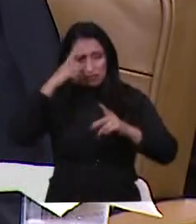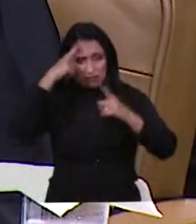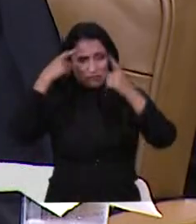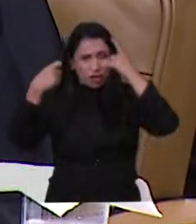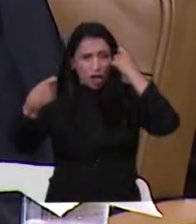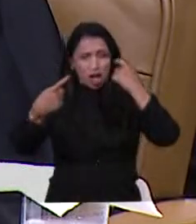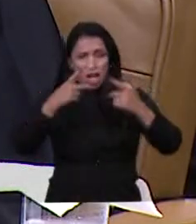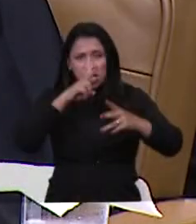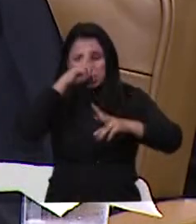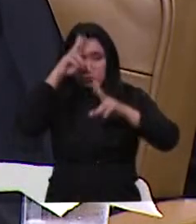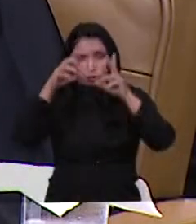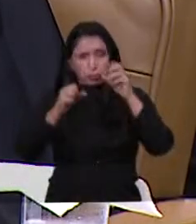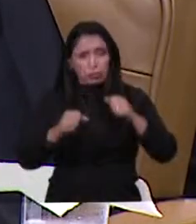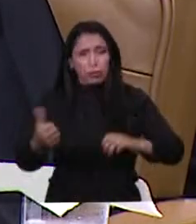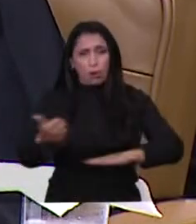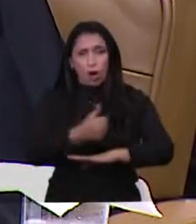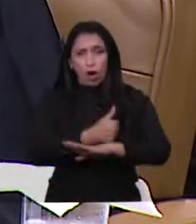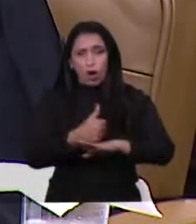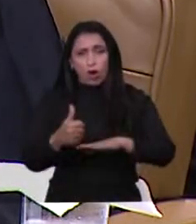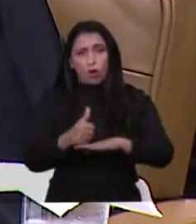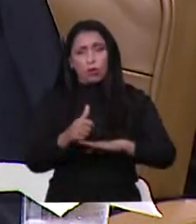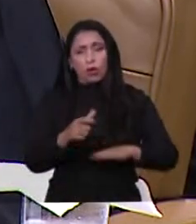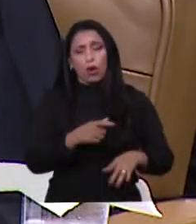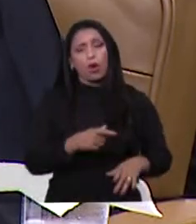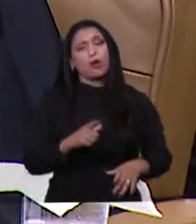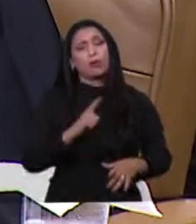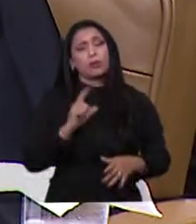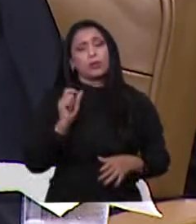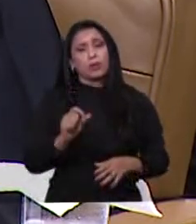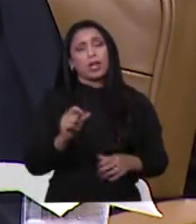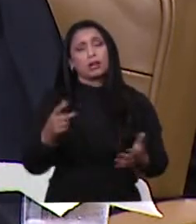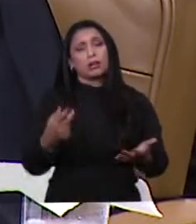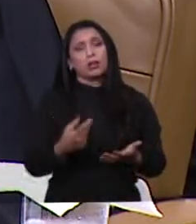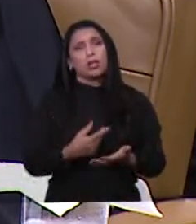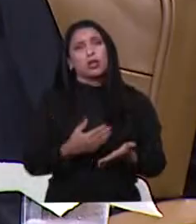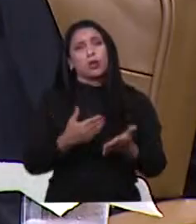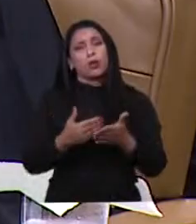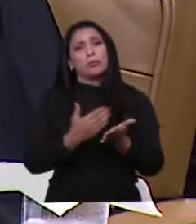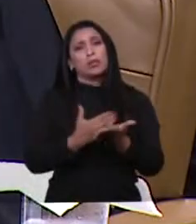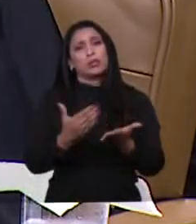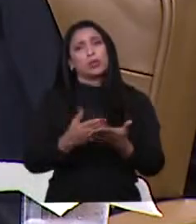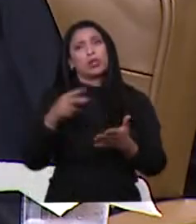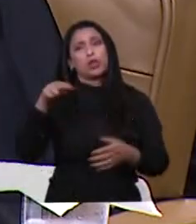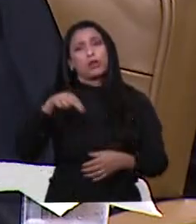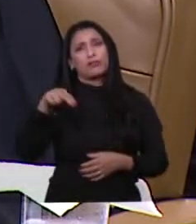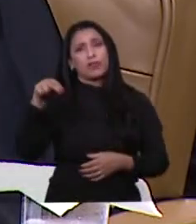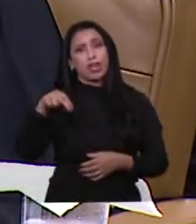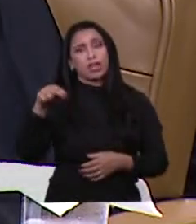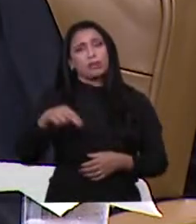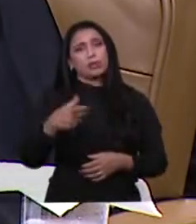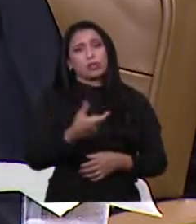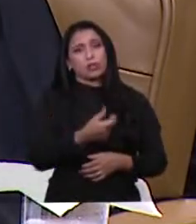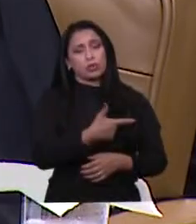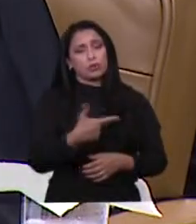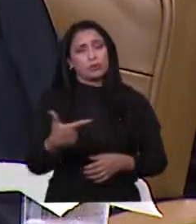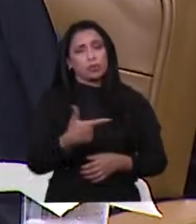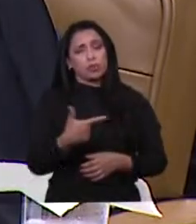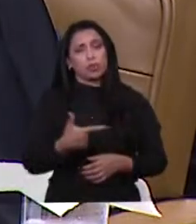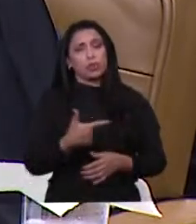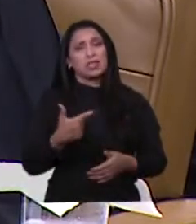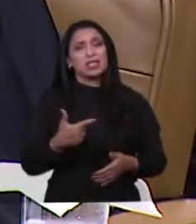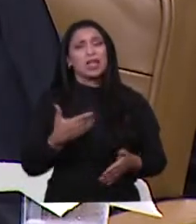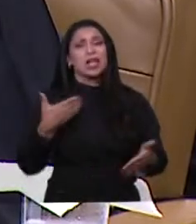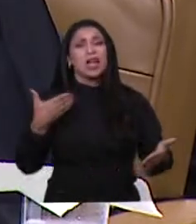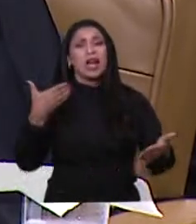Direito e ao golpe do Estado, que remonta a novembro de 2022 e atinge seu ápice no dia 8 de